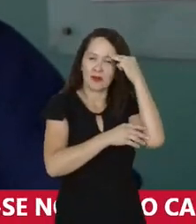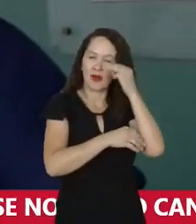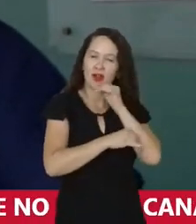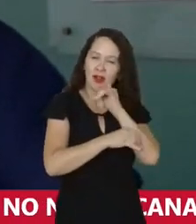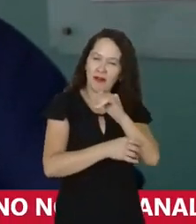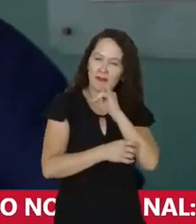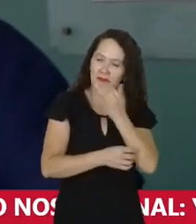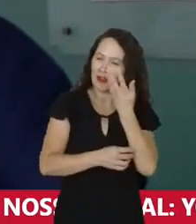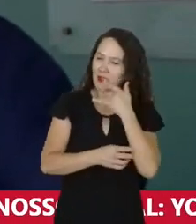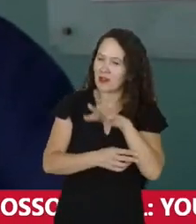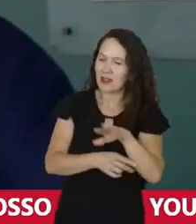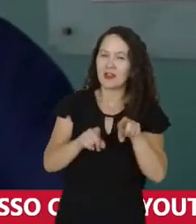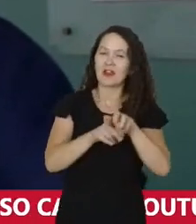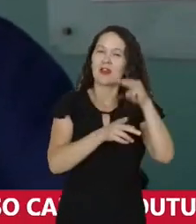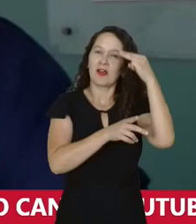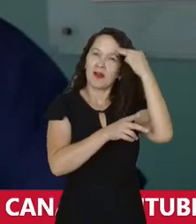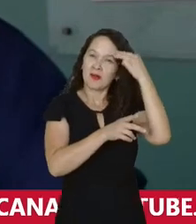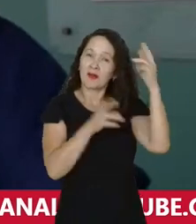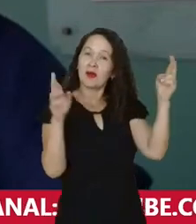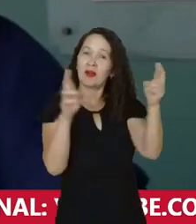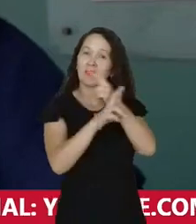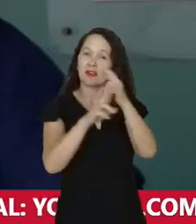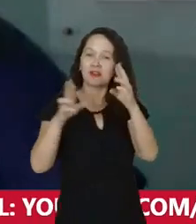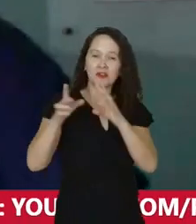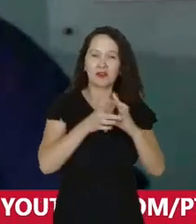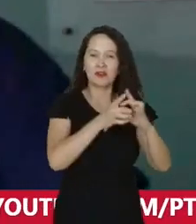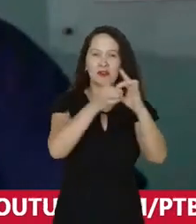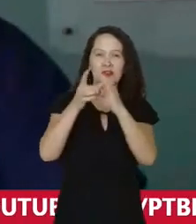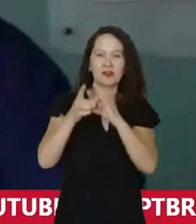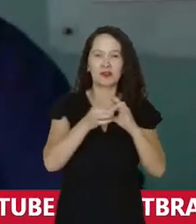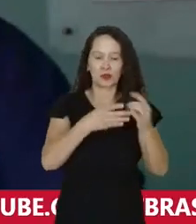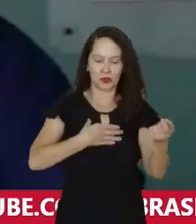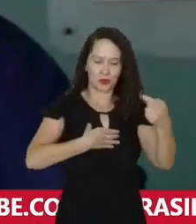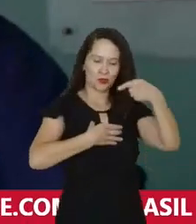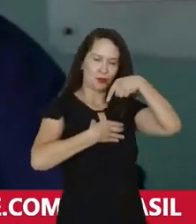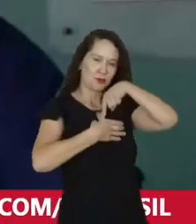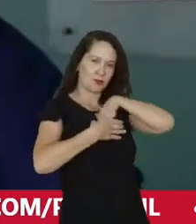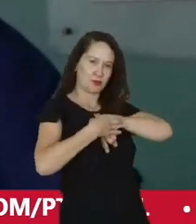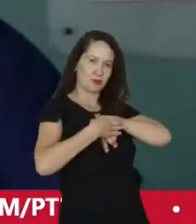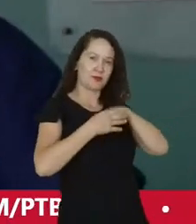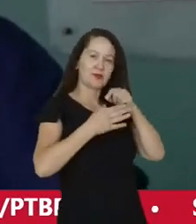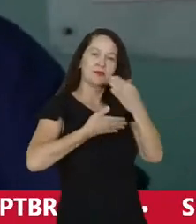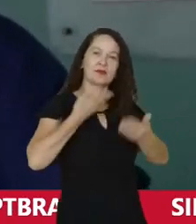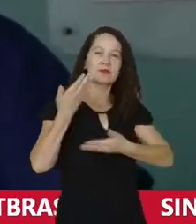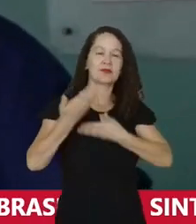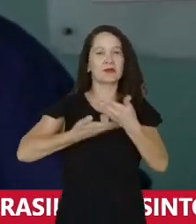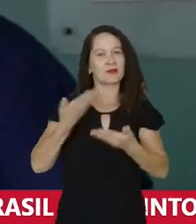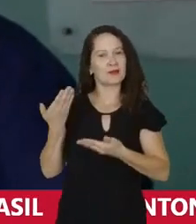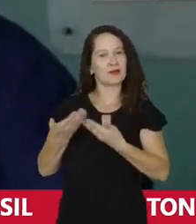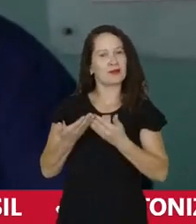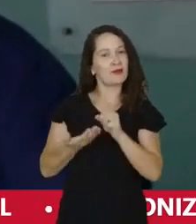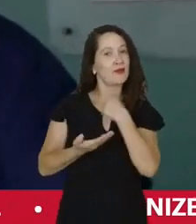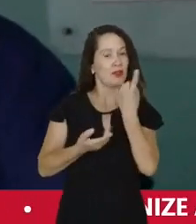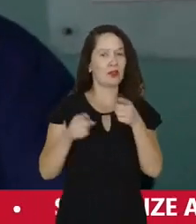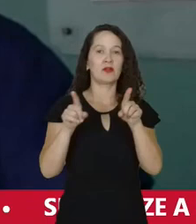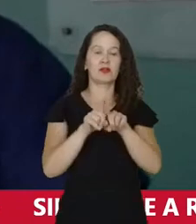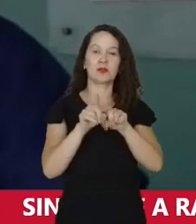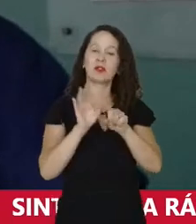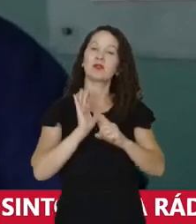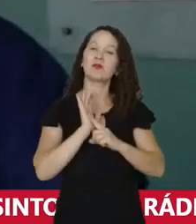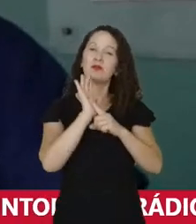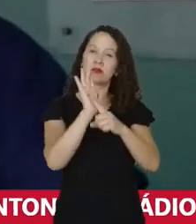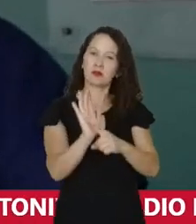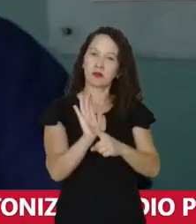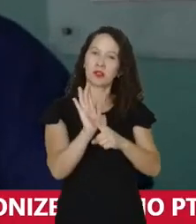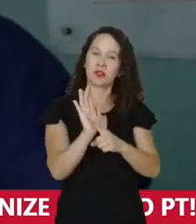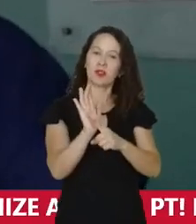da constituição mesmo das relações de subjetividade, de sociabilidade. Então, a gente também tem que trazer